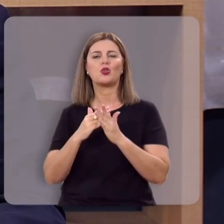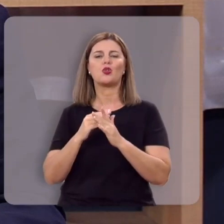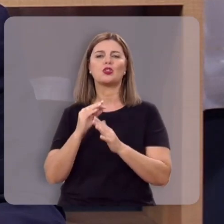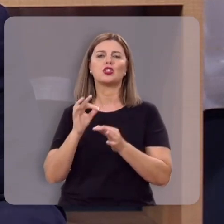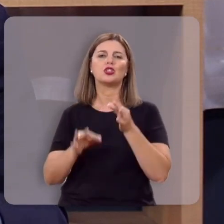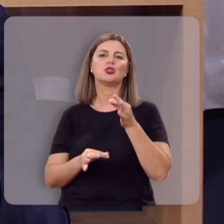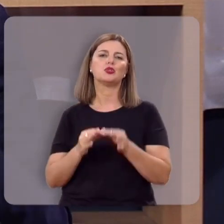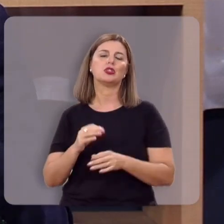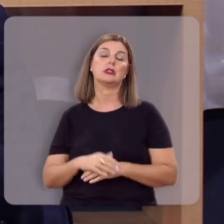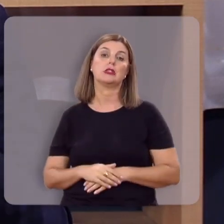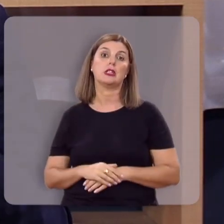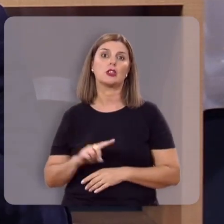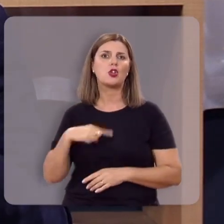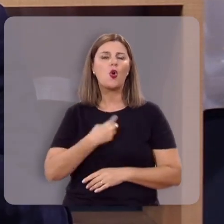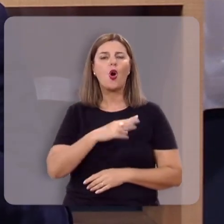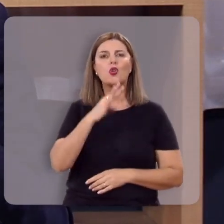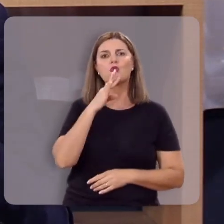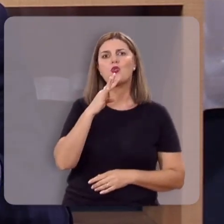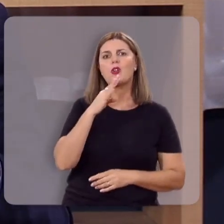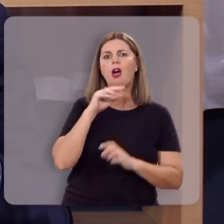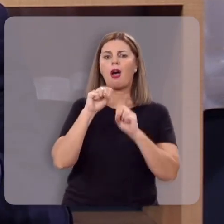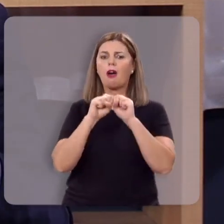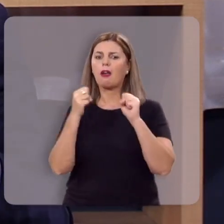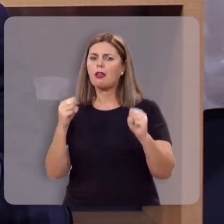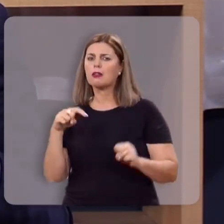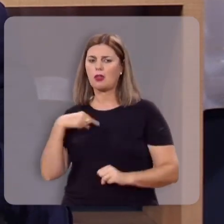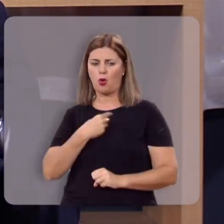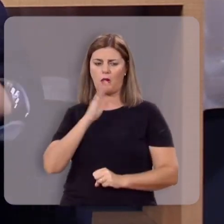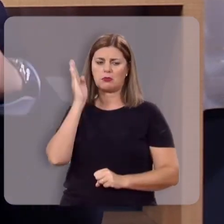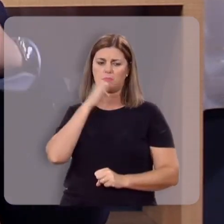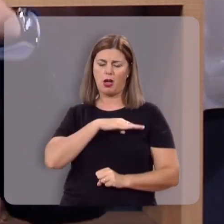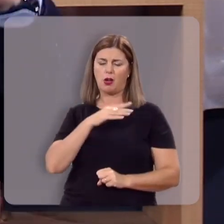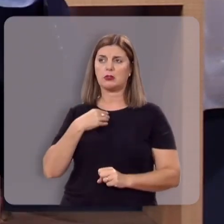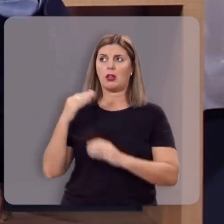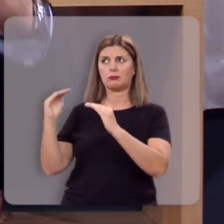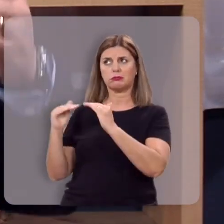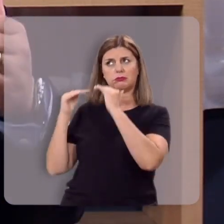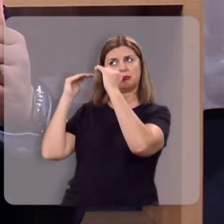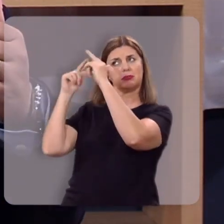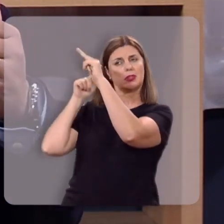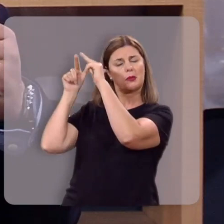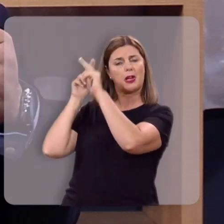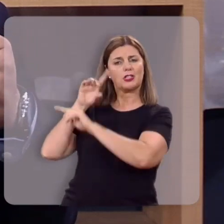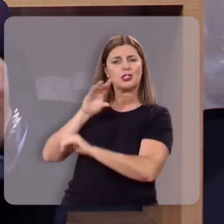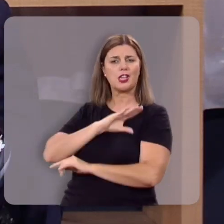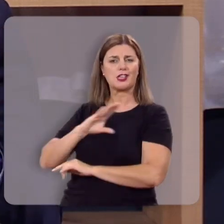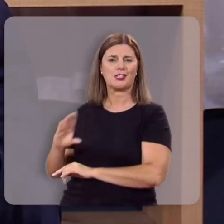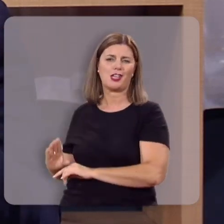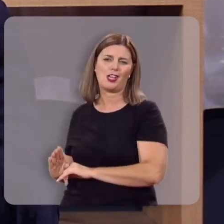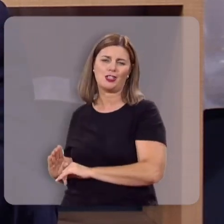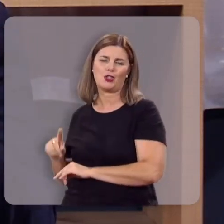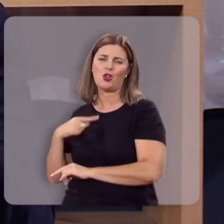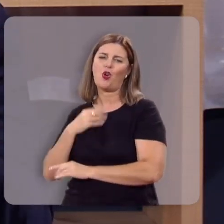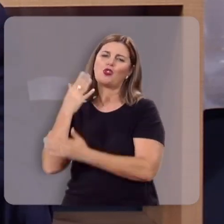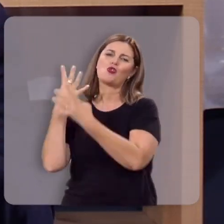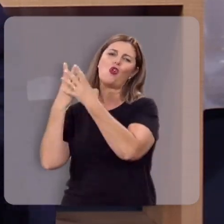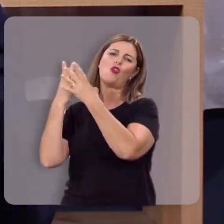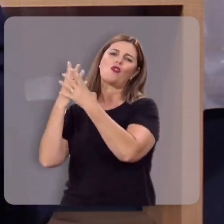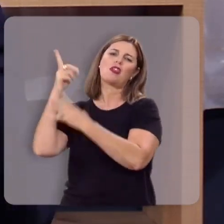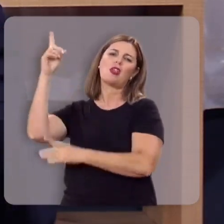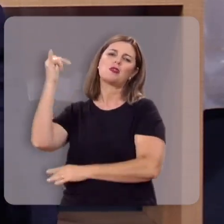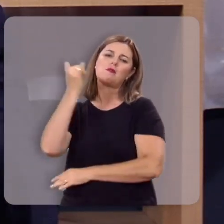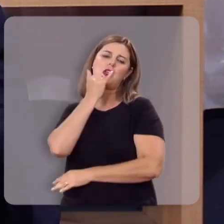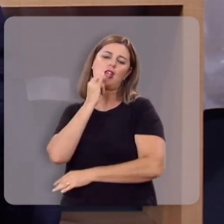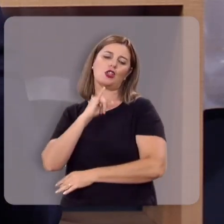toda injustiça. Quando nós reconhecemos a grandeza da nossa maldade e a superioridade da obra de Cristo, então nós confessamos, Deus